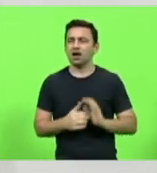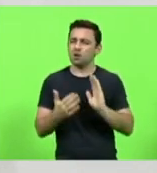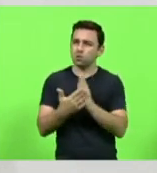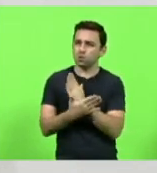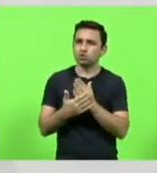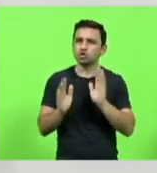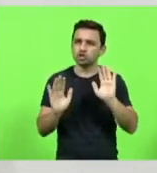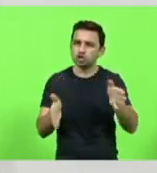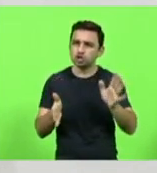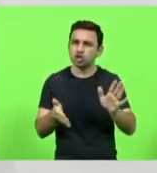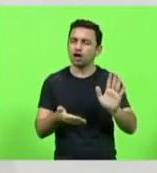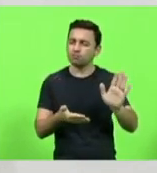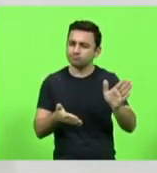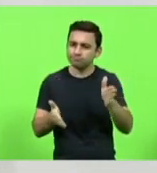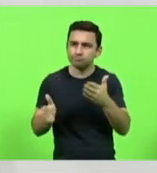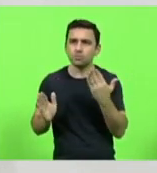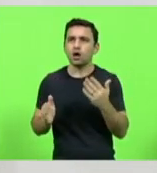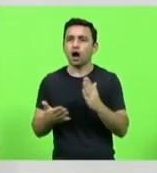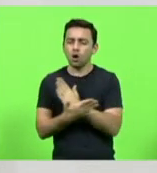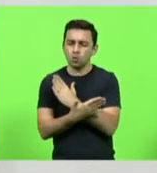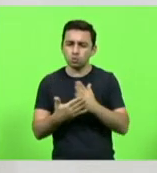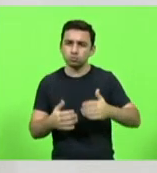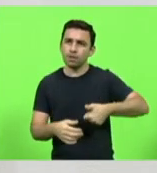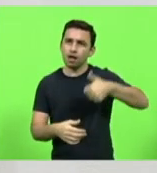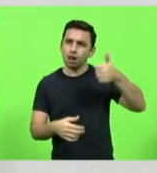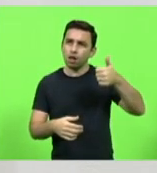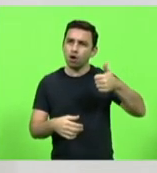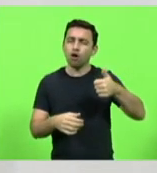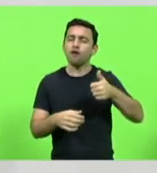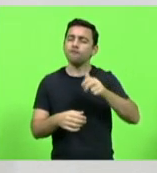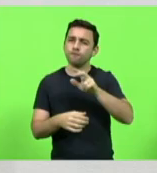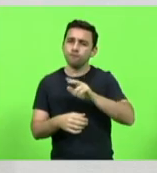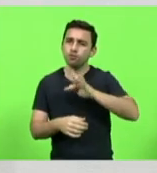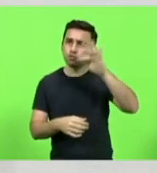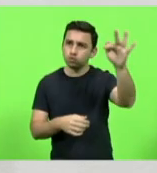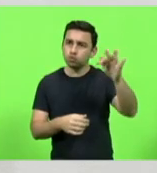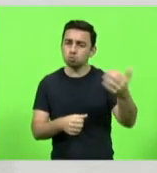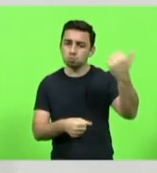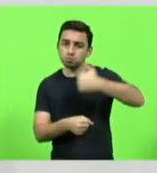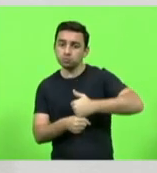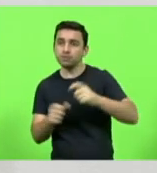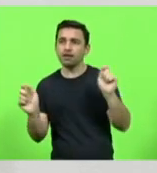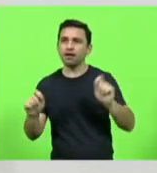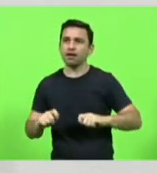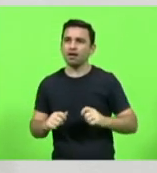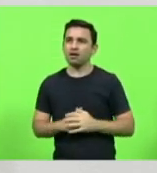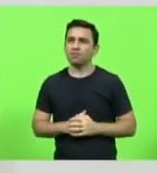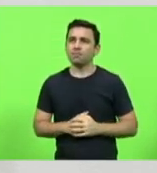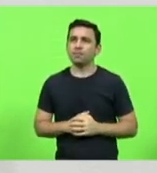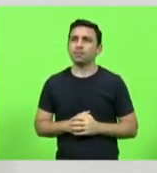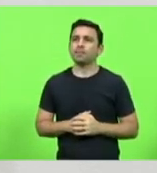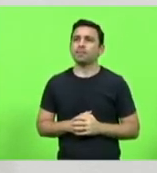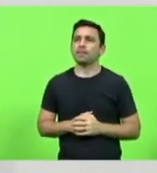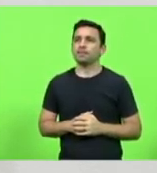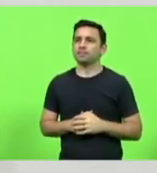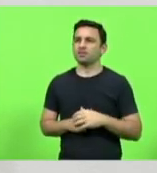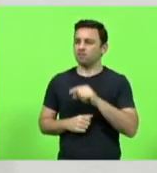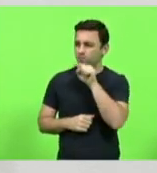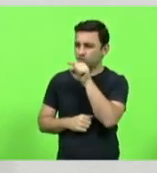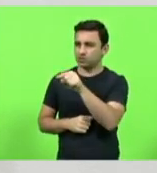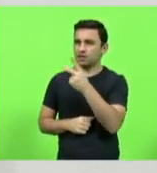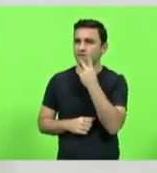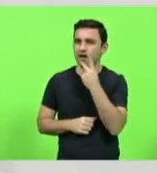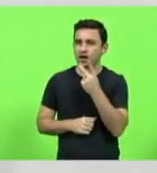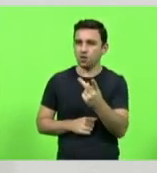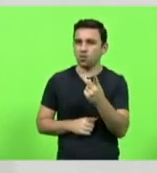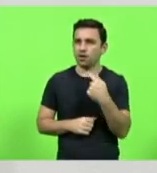que estão aqui, e outros muito melhores que estão por vir também. Agora, te dizer, o que tu falasse ali, que eu